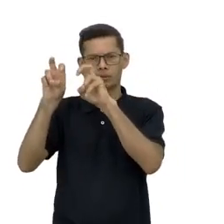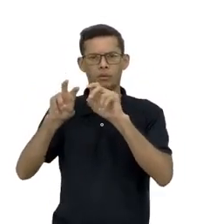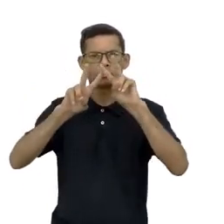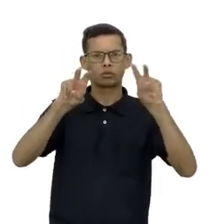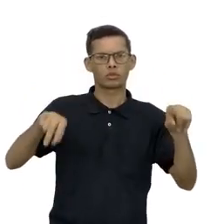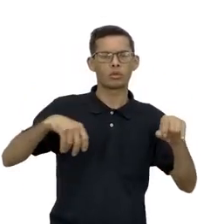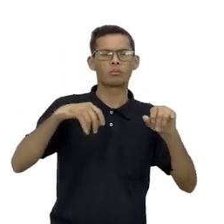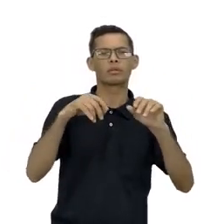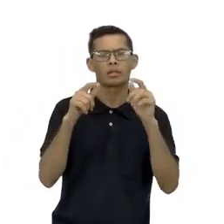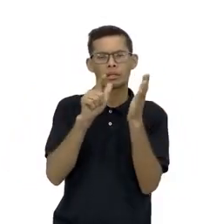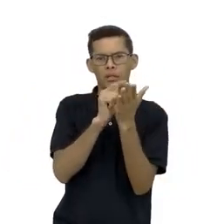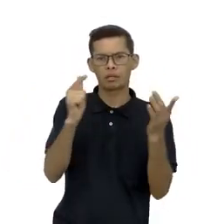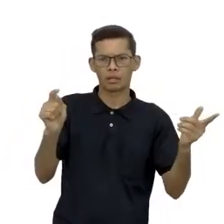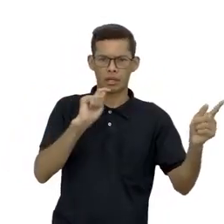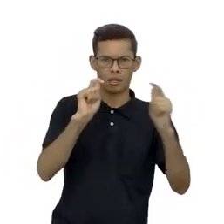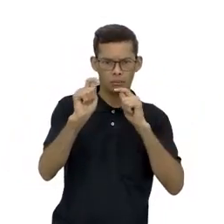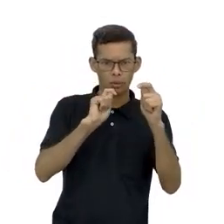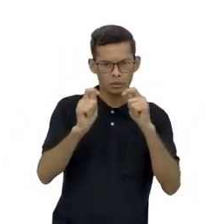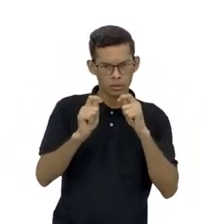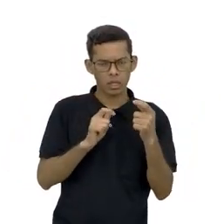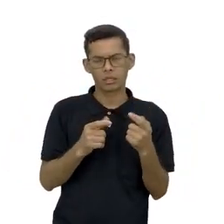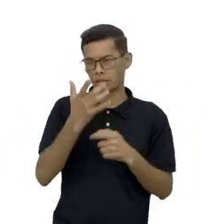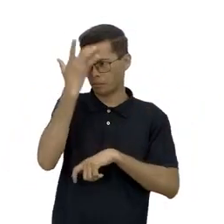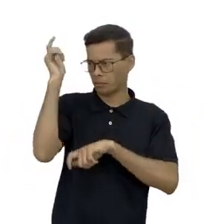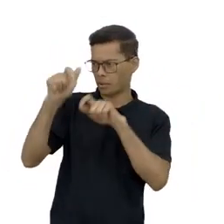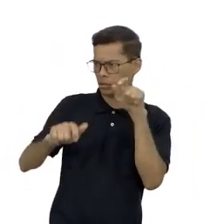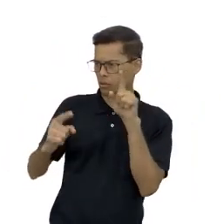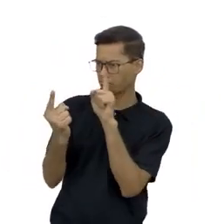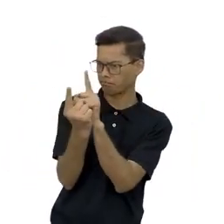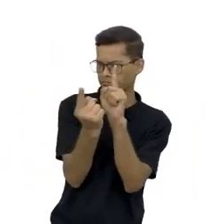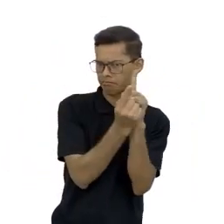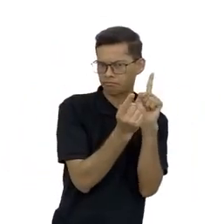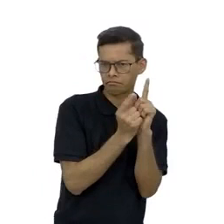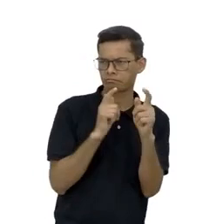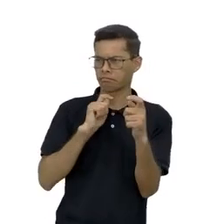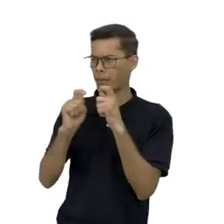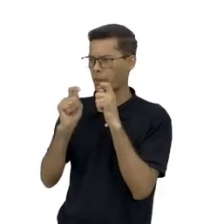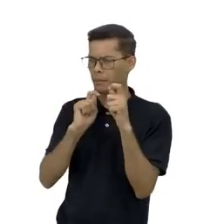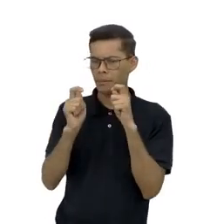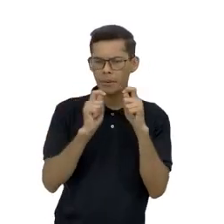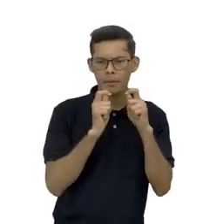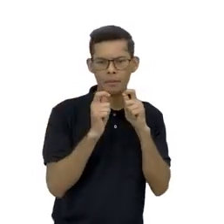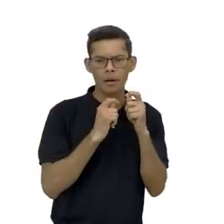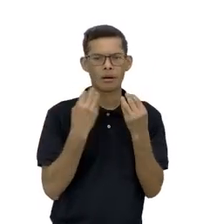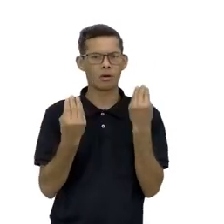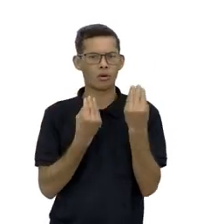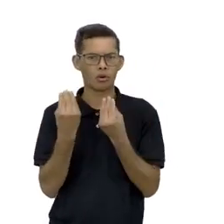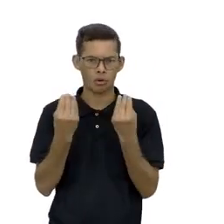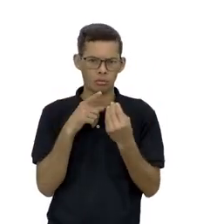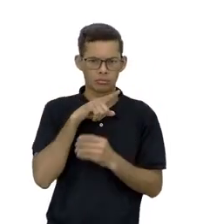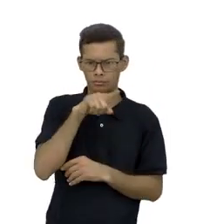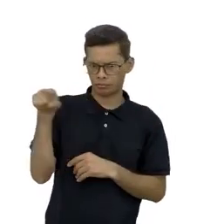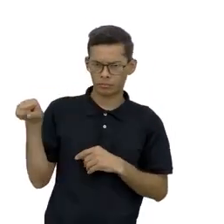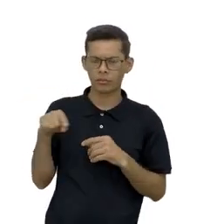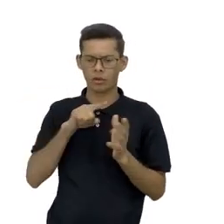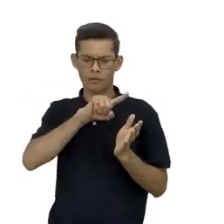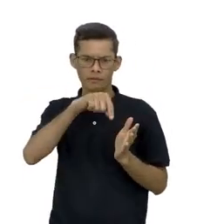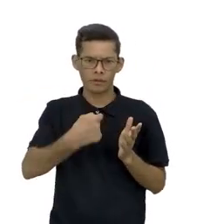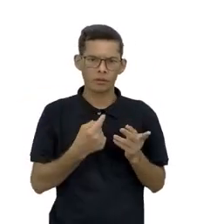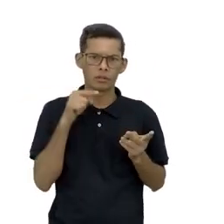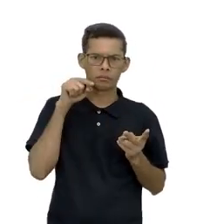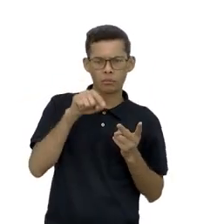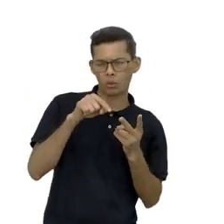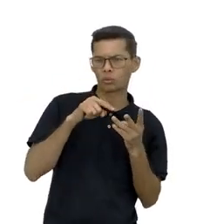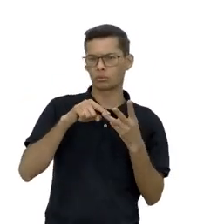reportagem. As pessoas podem ser entrevistadas, público-alvo, como será a linha fina, os sinais de pontuação